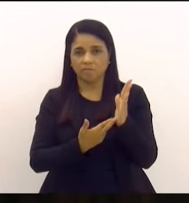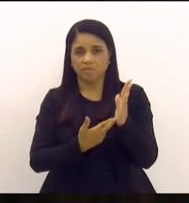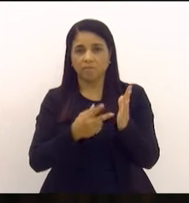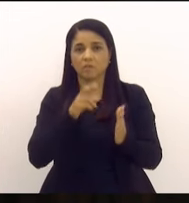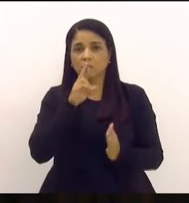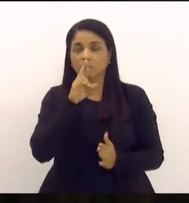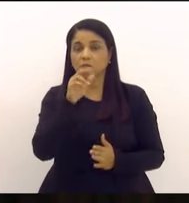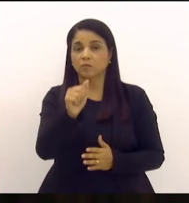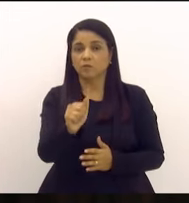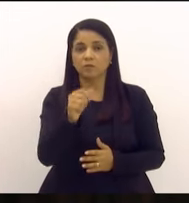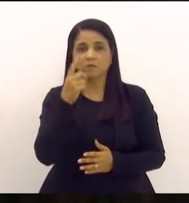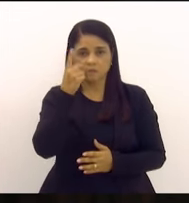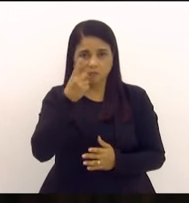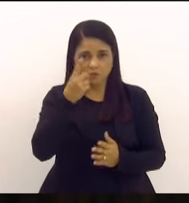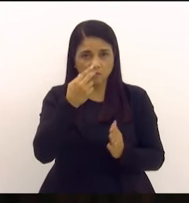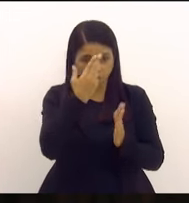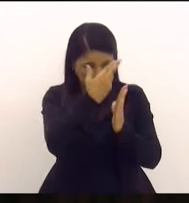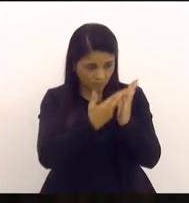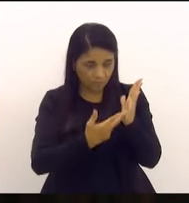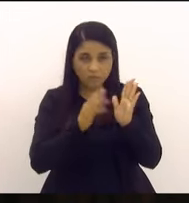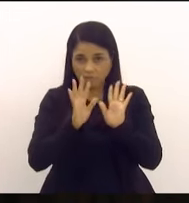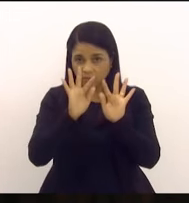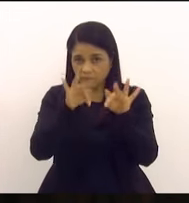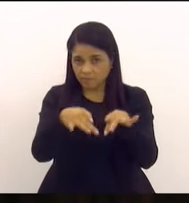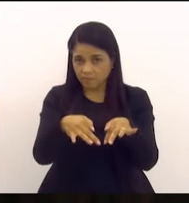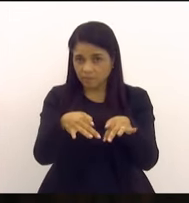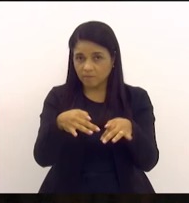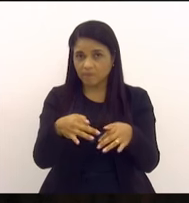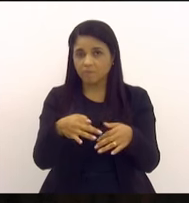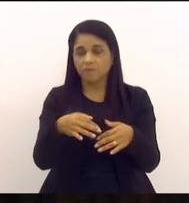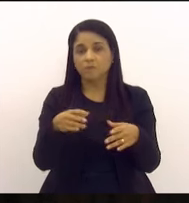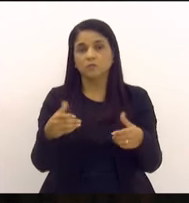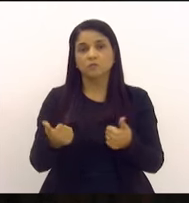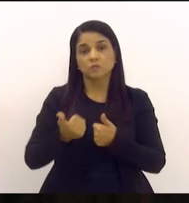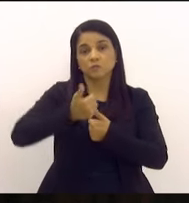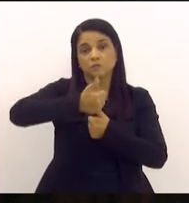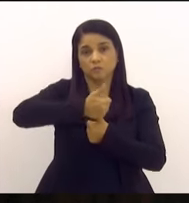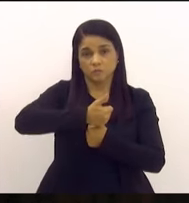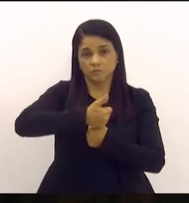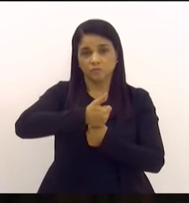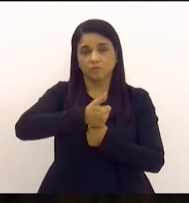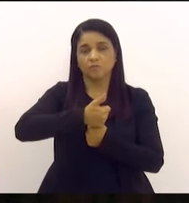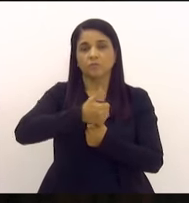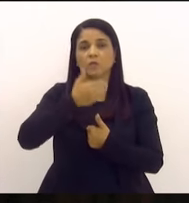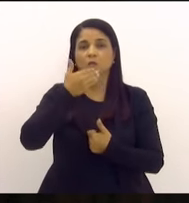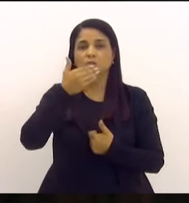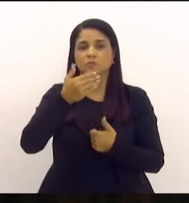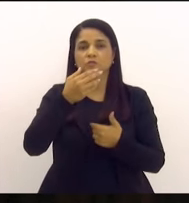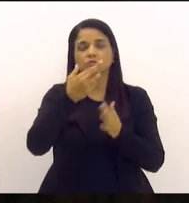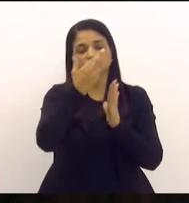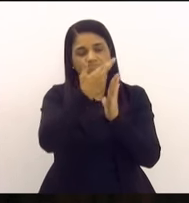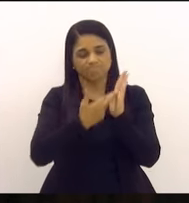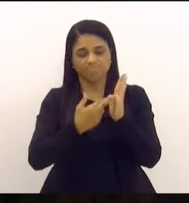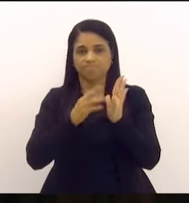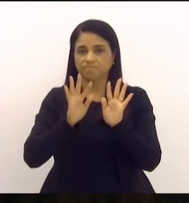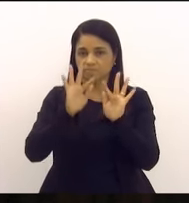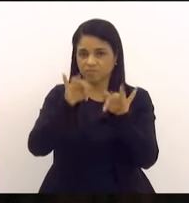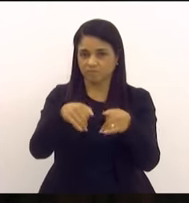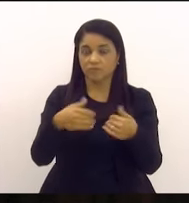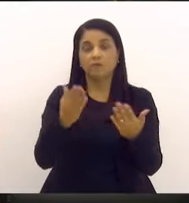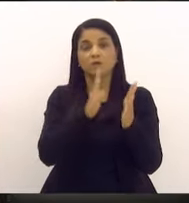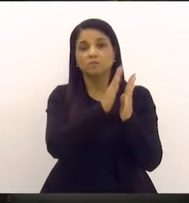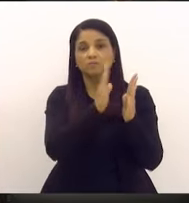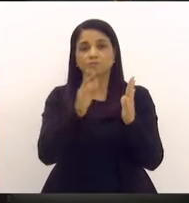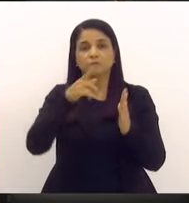Deputado Amorim, forma final de redação. Concluindo por substitutivo e pedindo forma final de redação. Muito obrigado. Presidente. Deputado Luiz Paulo, questão de ordem.